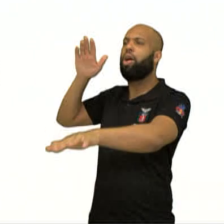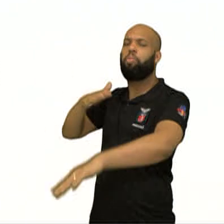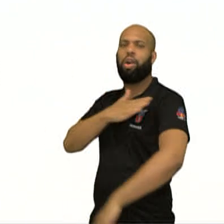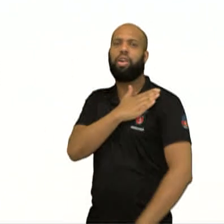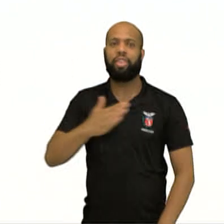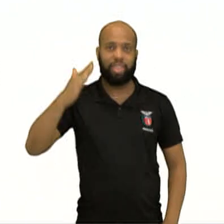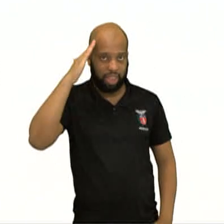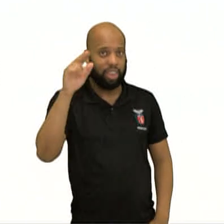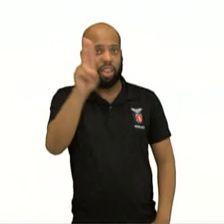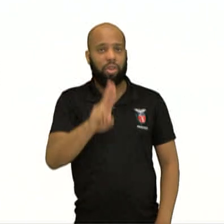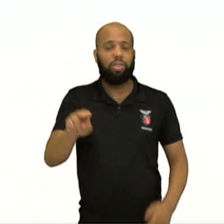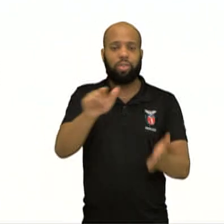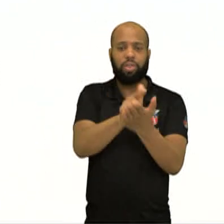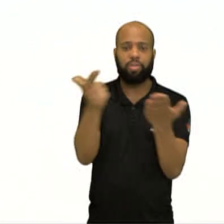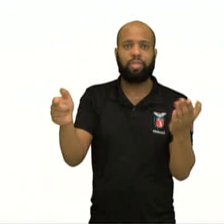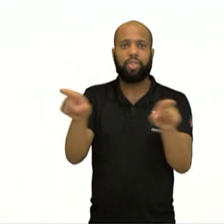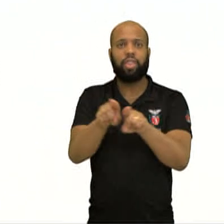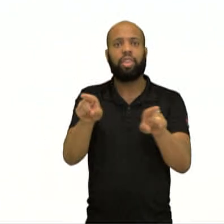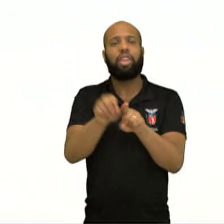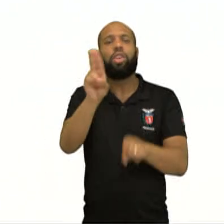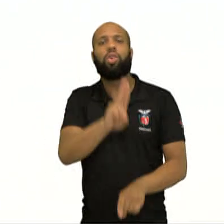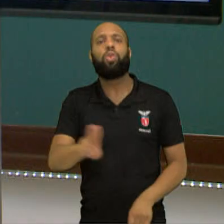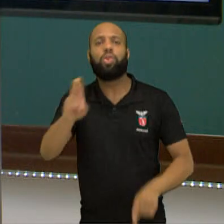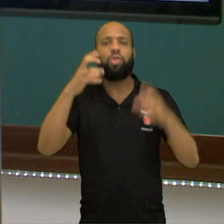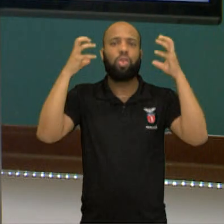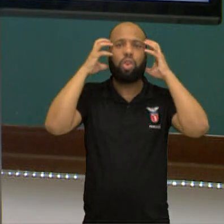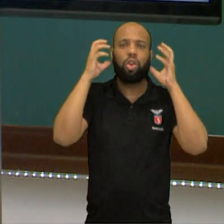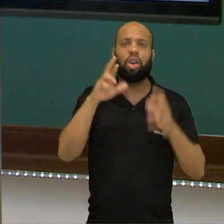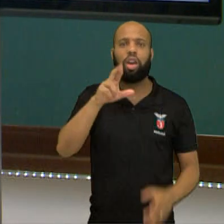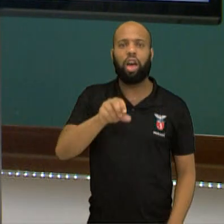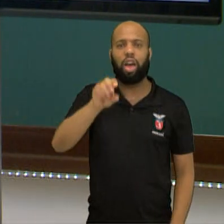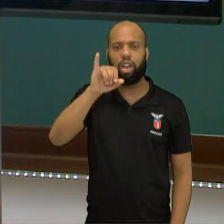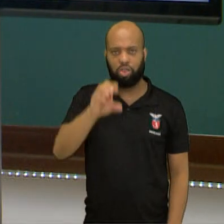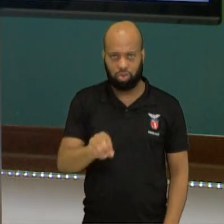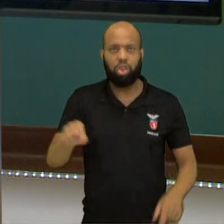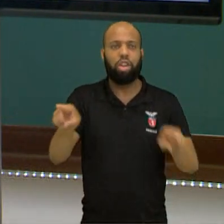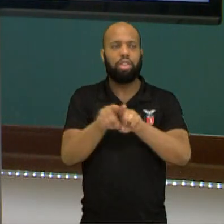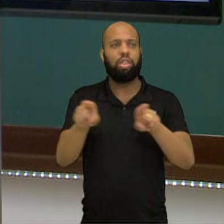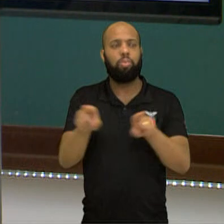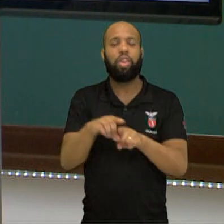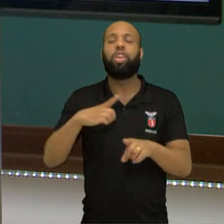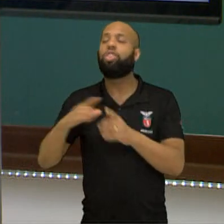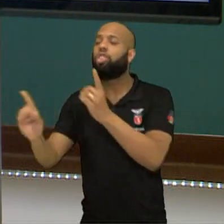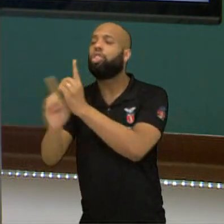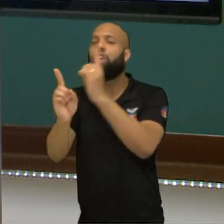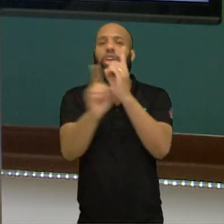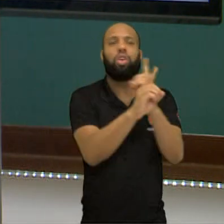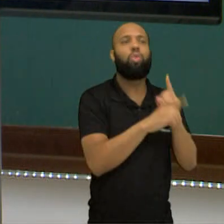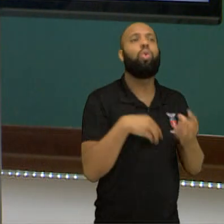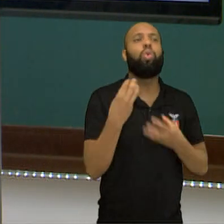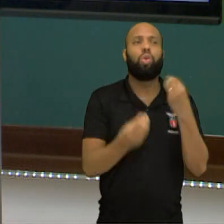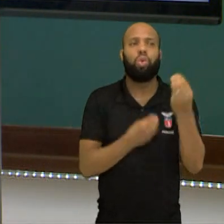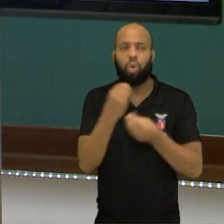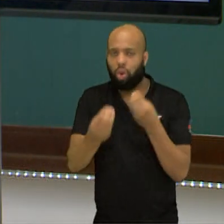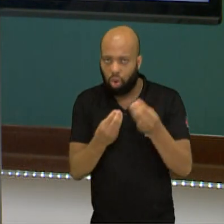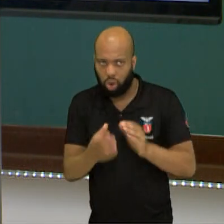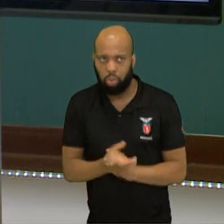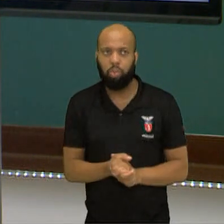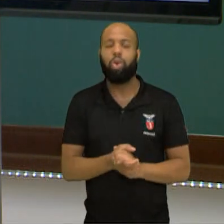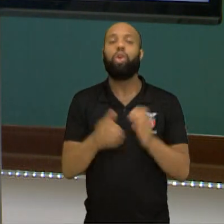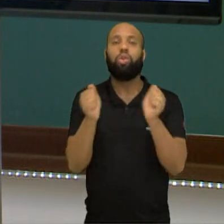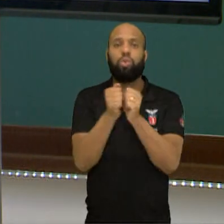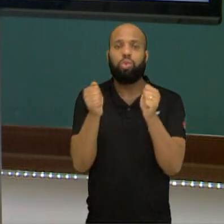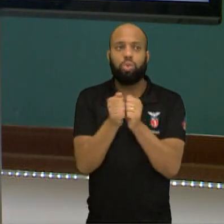jornais, usando as transmissões de rádio. Os encontros, entre aspas, do Getúlio com